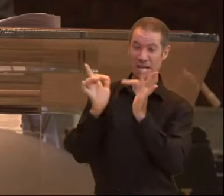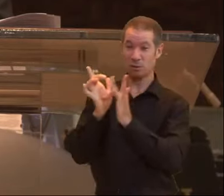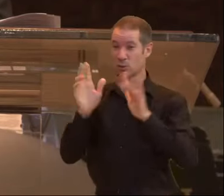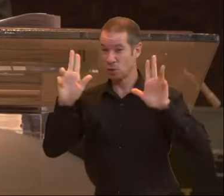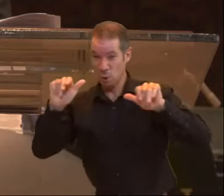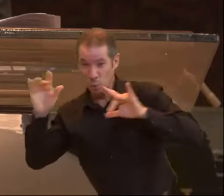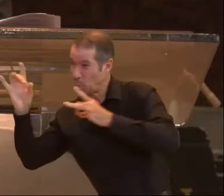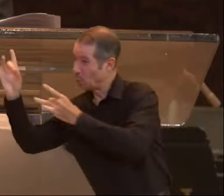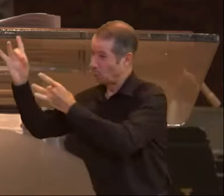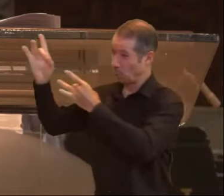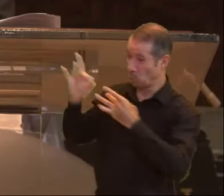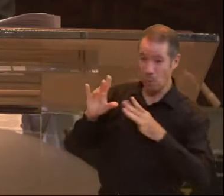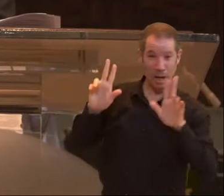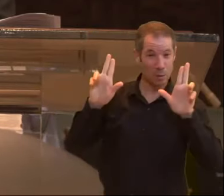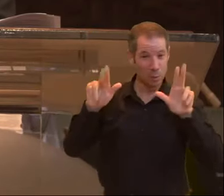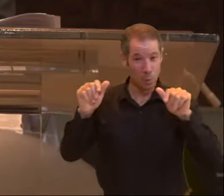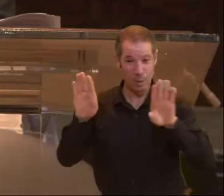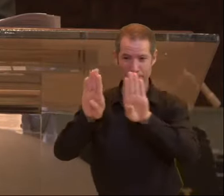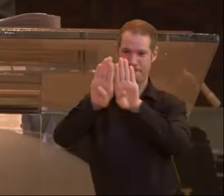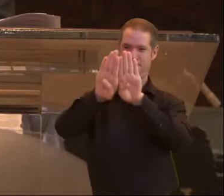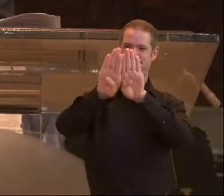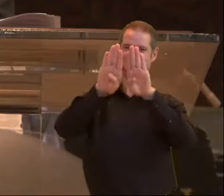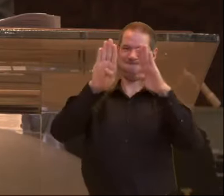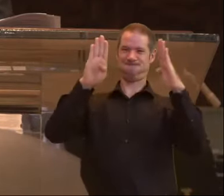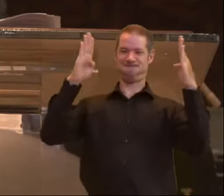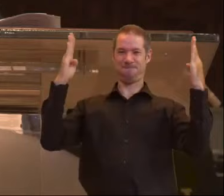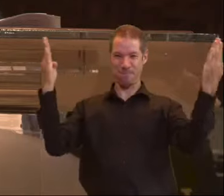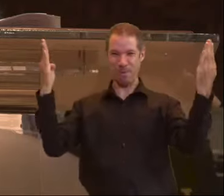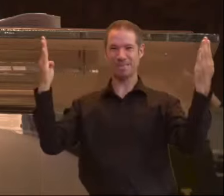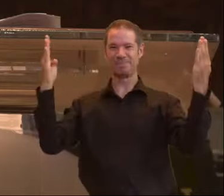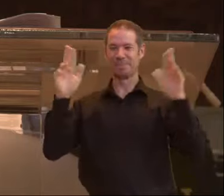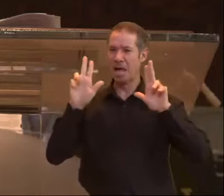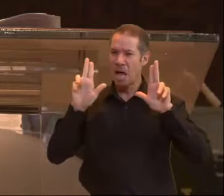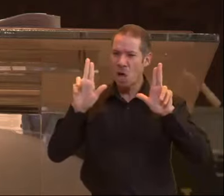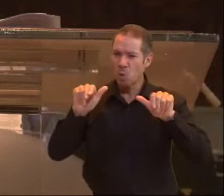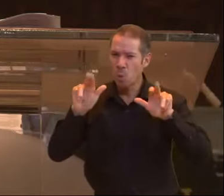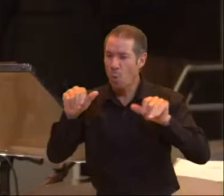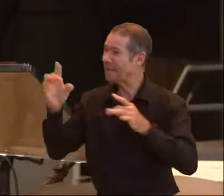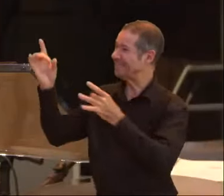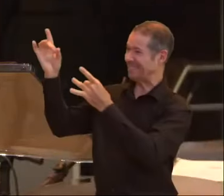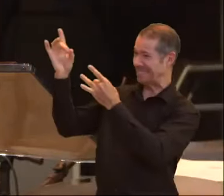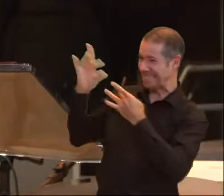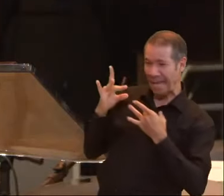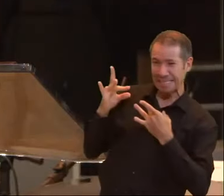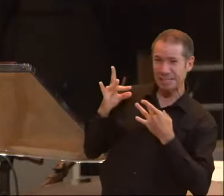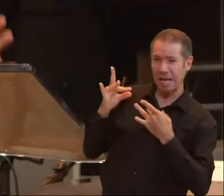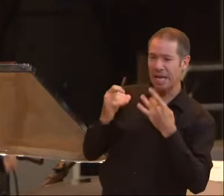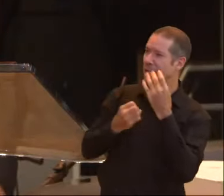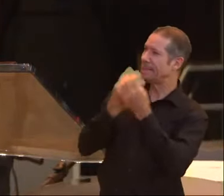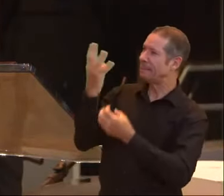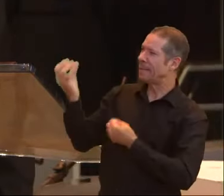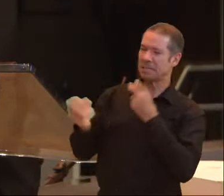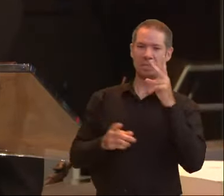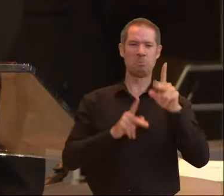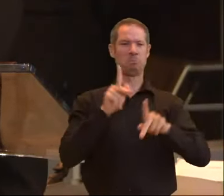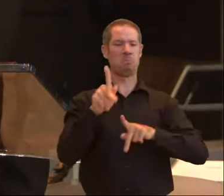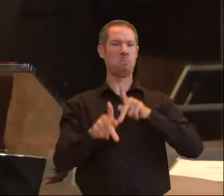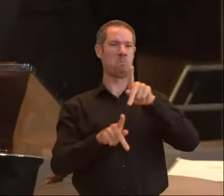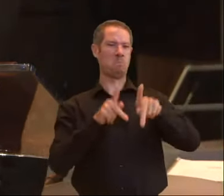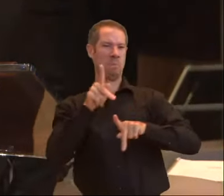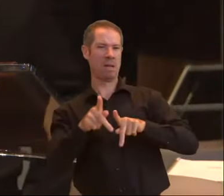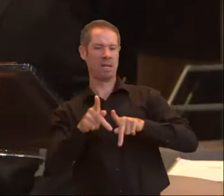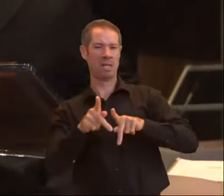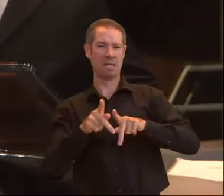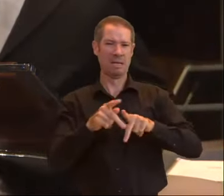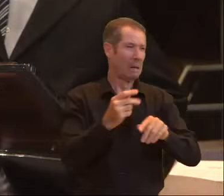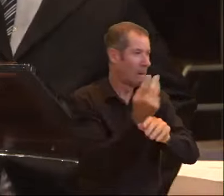deixa sem uma porta aberta. Ele nunca nos deixa, usando a expressão popular, né? Num mato